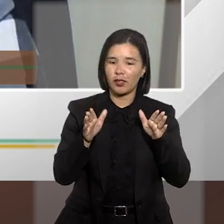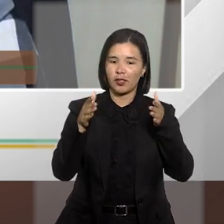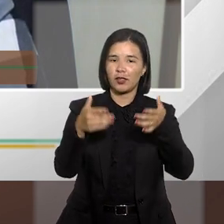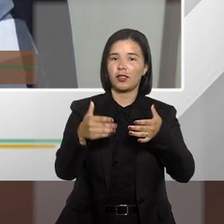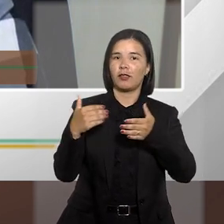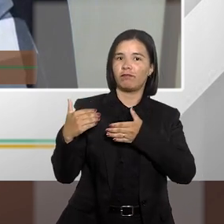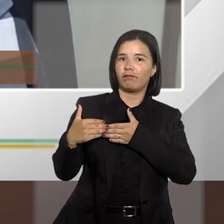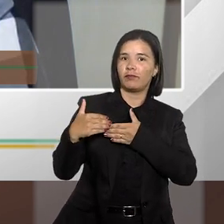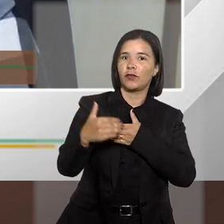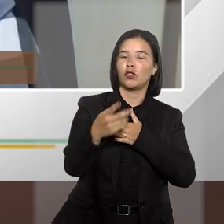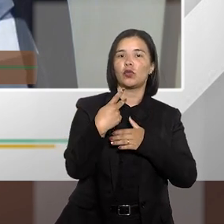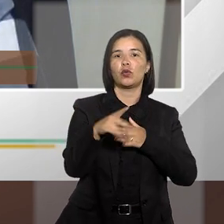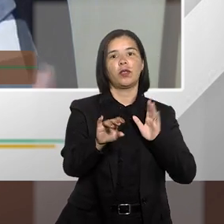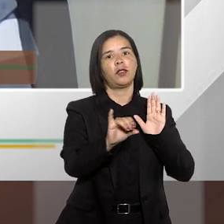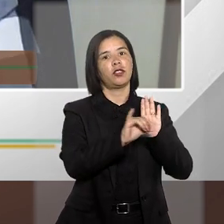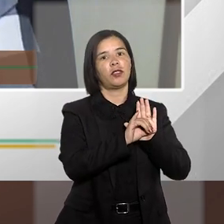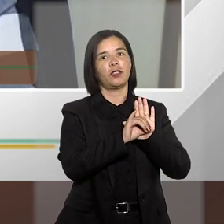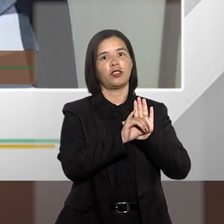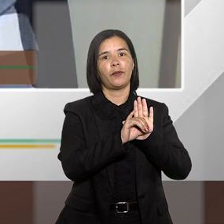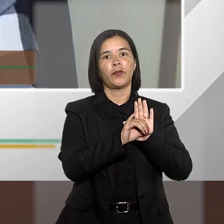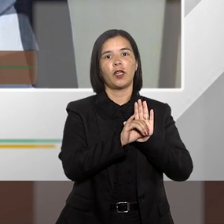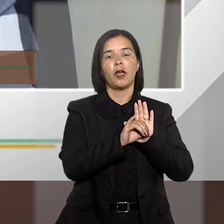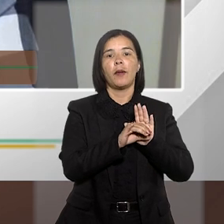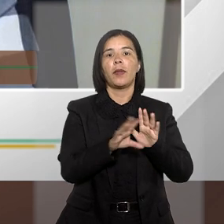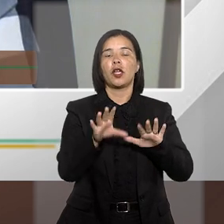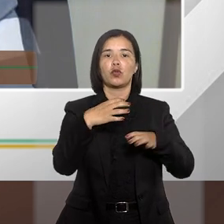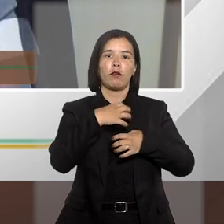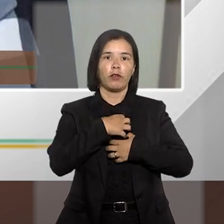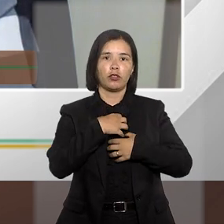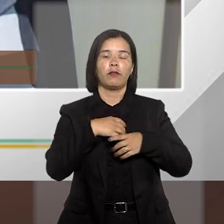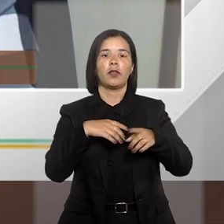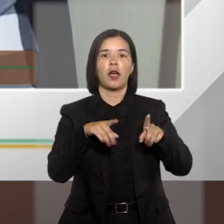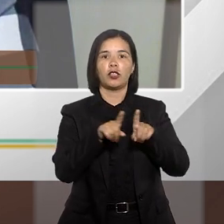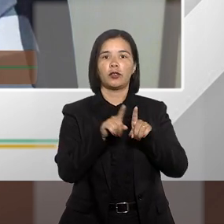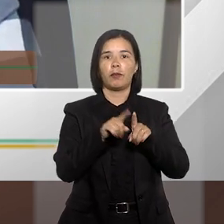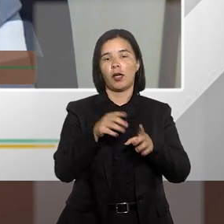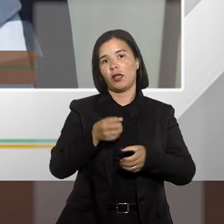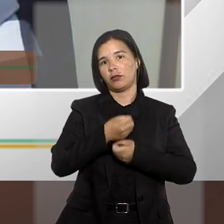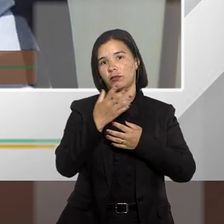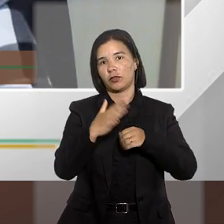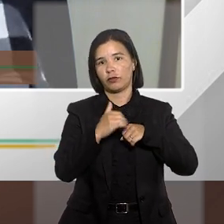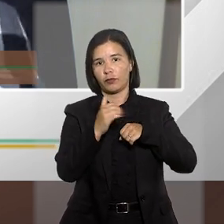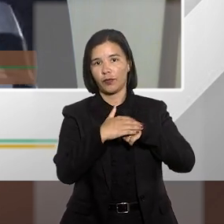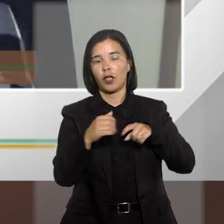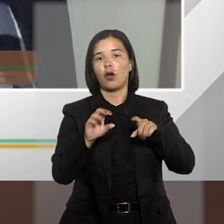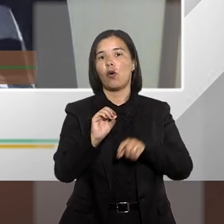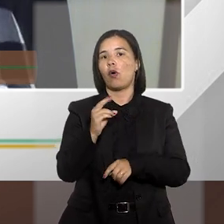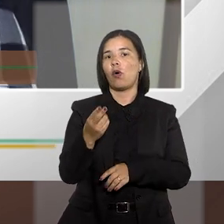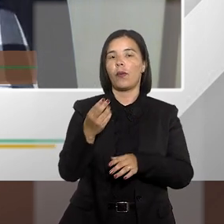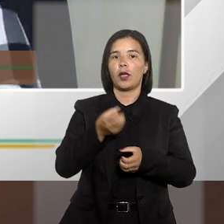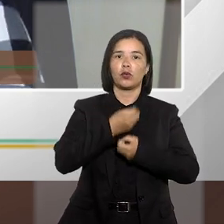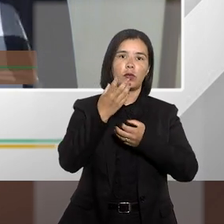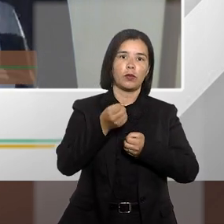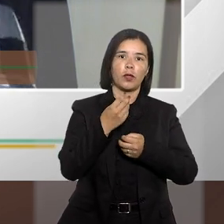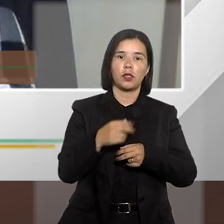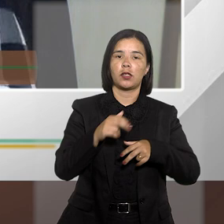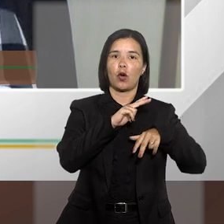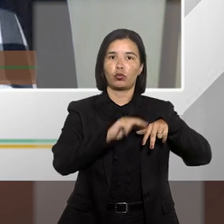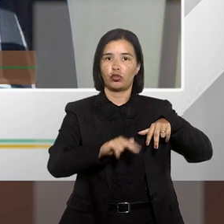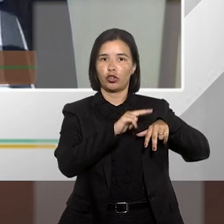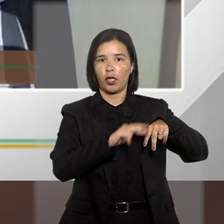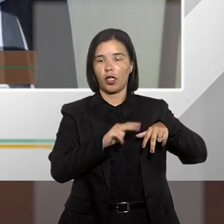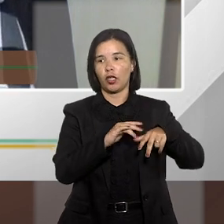a partir da sua identidade, ou pela sua afetividade, né? Pela sua expressão afetiva, ou pela sua expressão enquanto gênero e